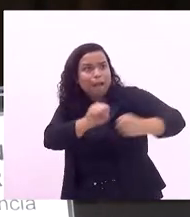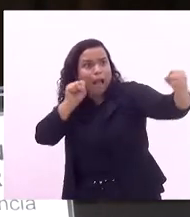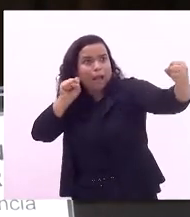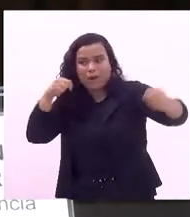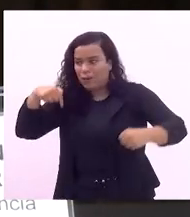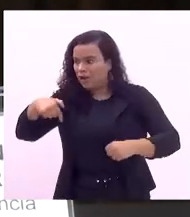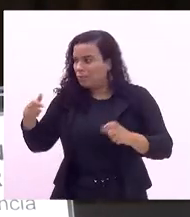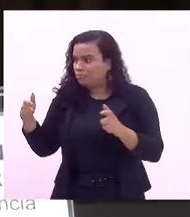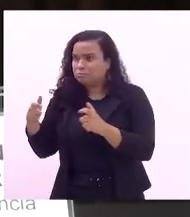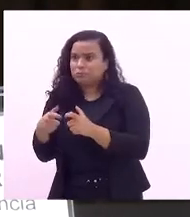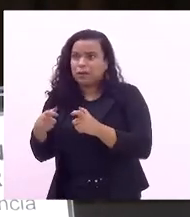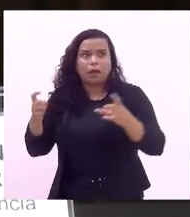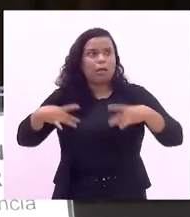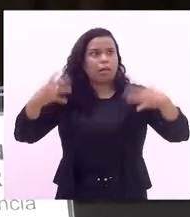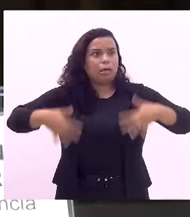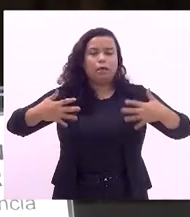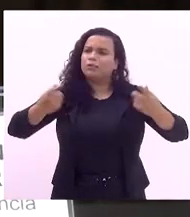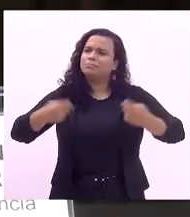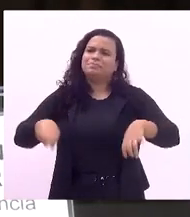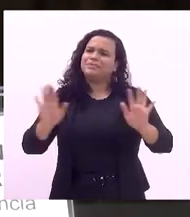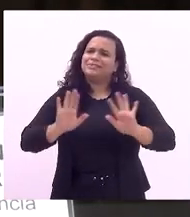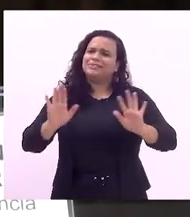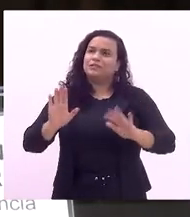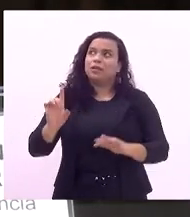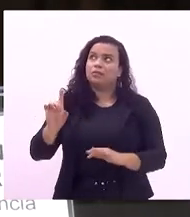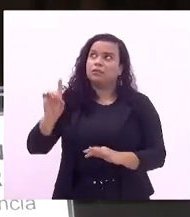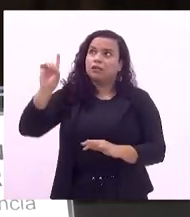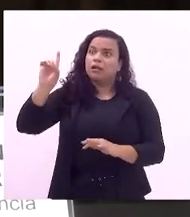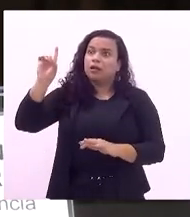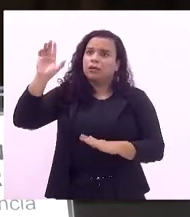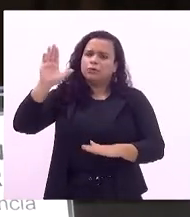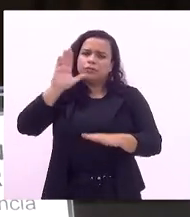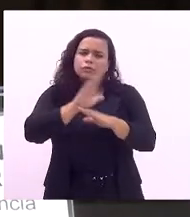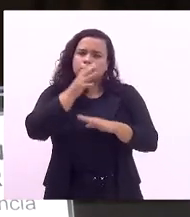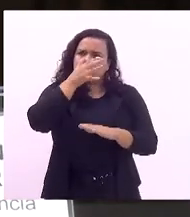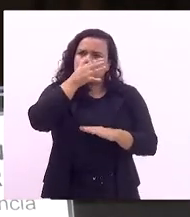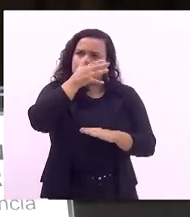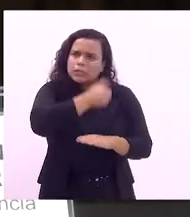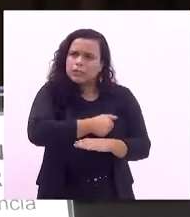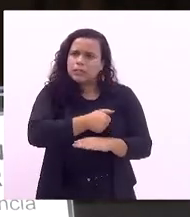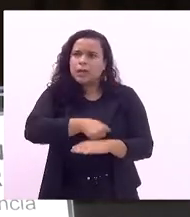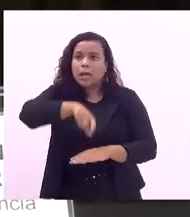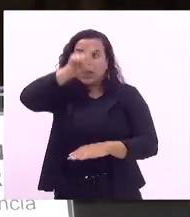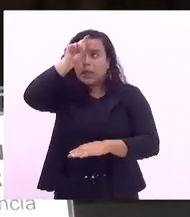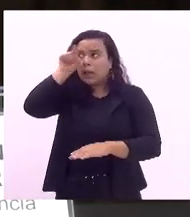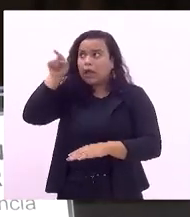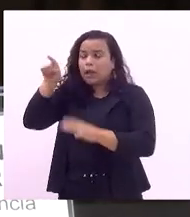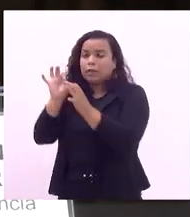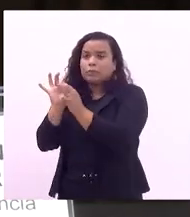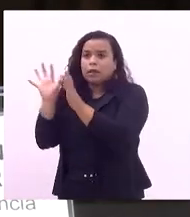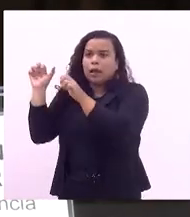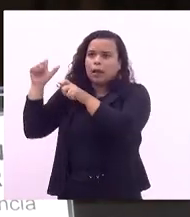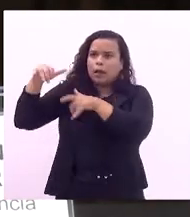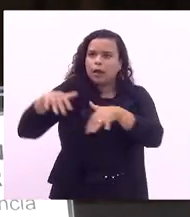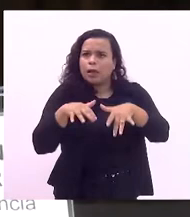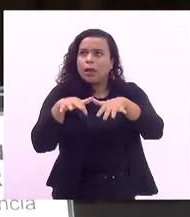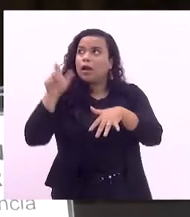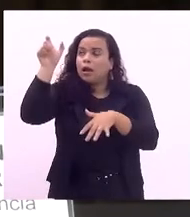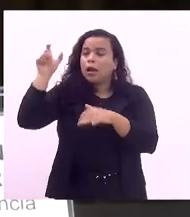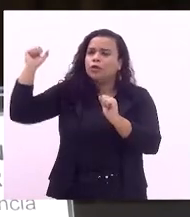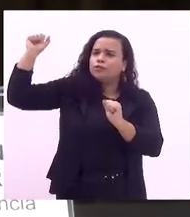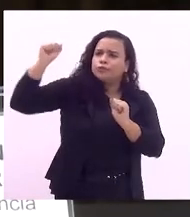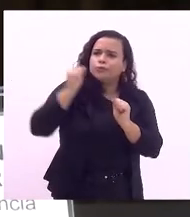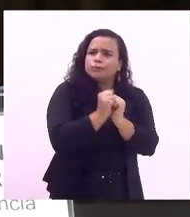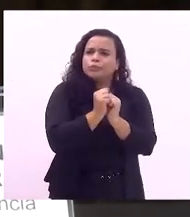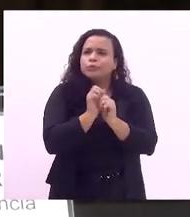pois o Senhor seu Deus o que os tirou do Egito estará com vocês Quando chegarem